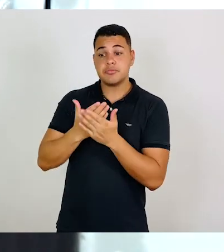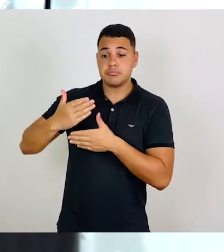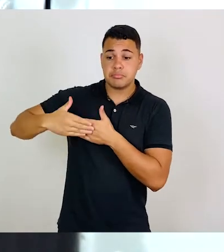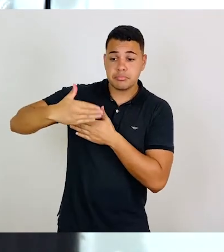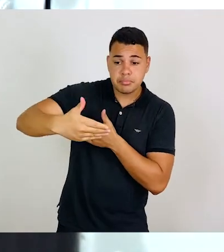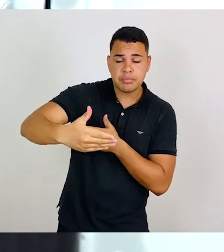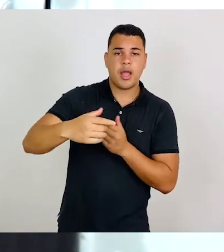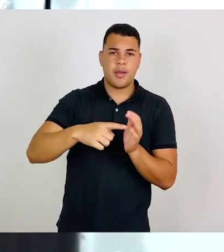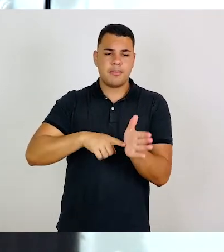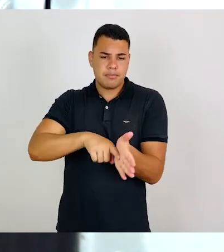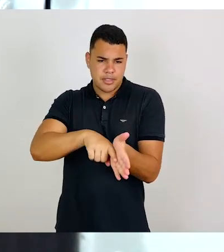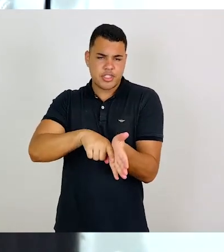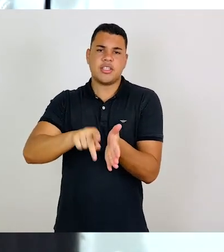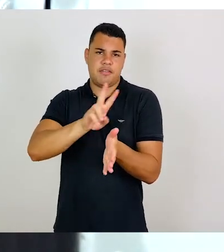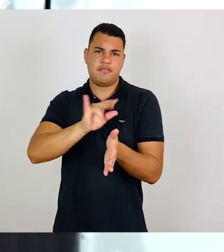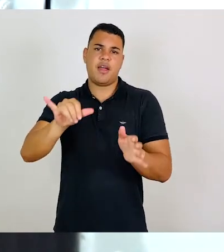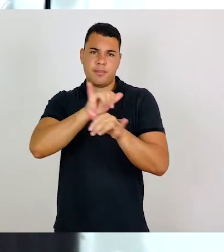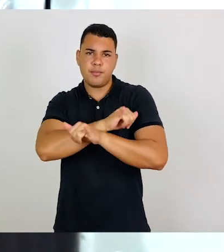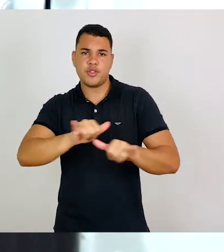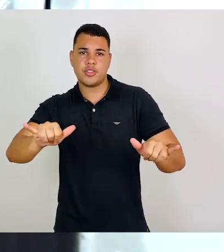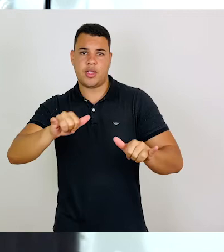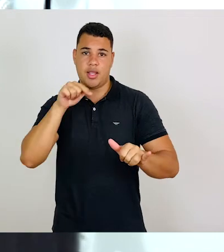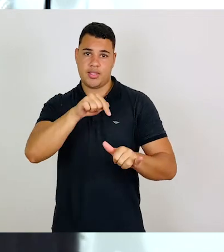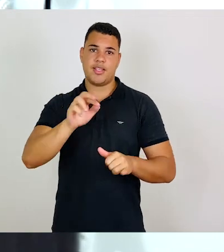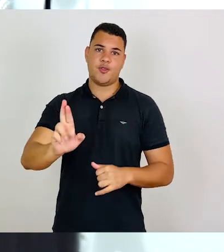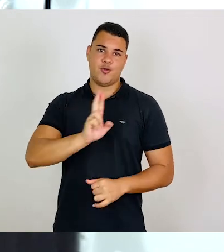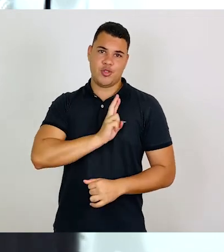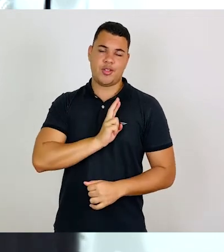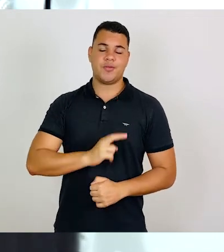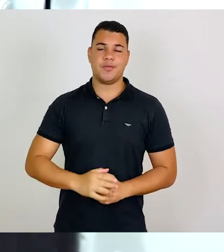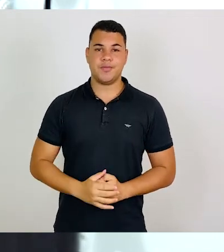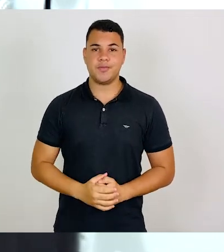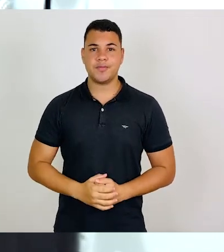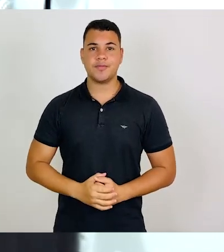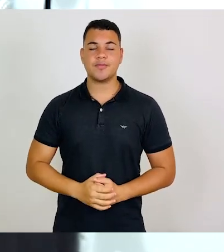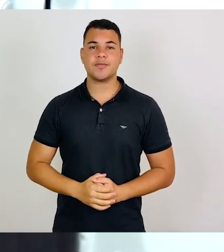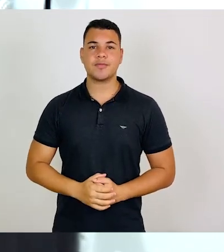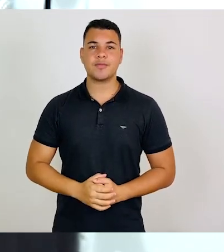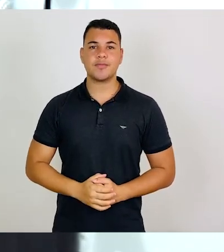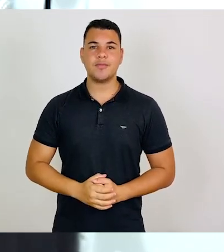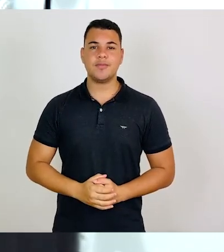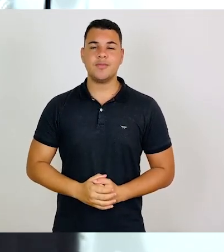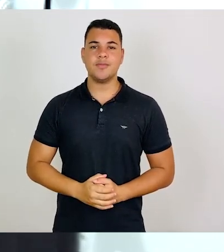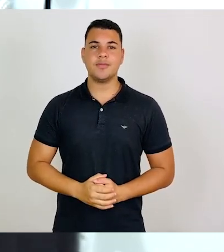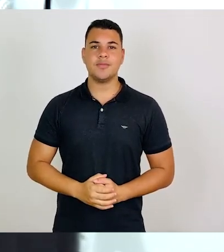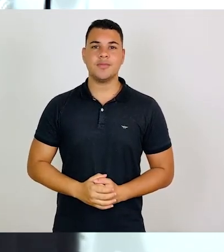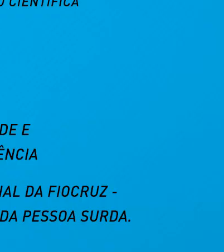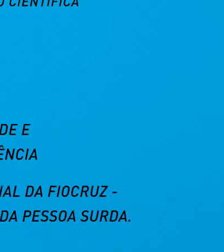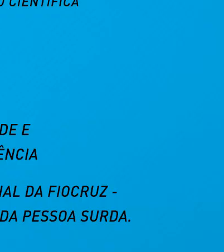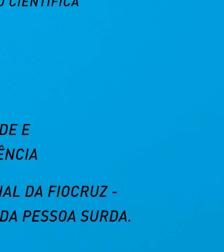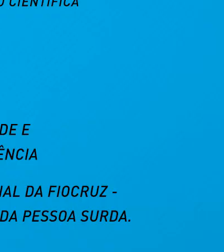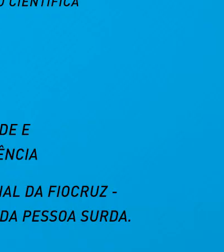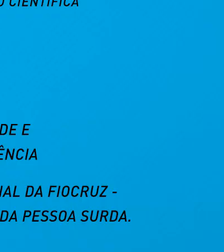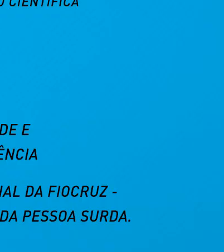escolarização dela e eu acho que em breve as pesquisas vão estar já apontando esses resultados.